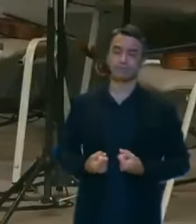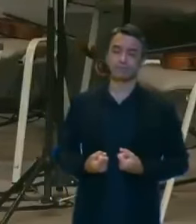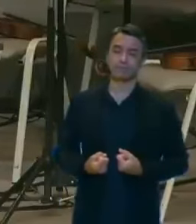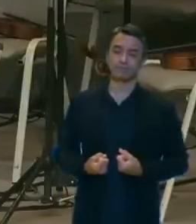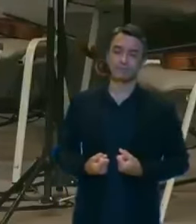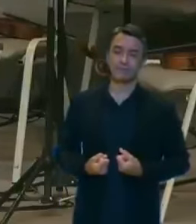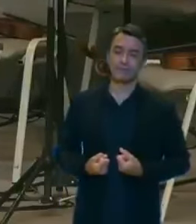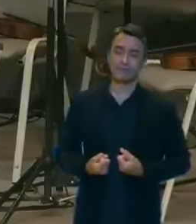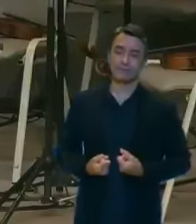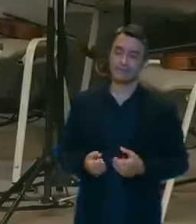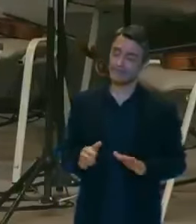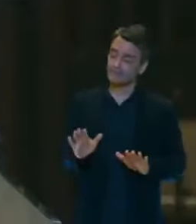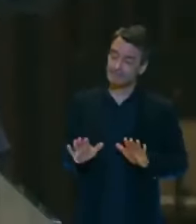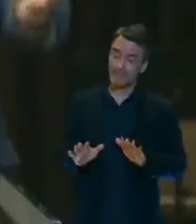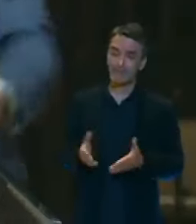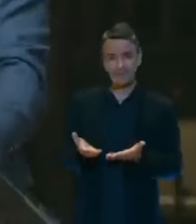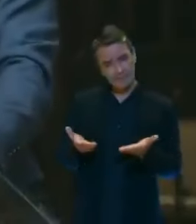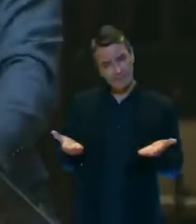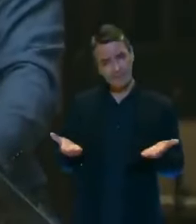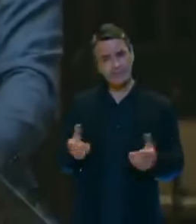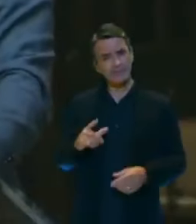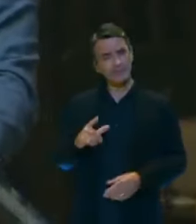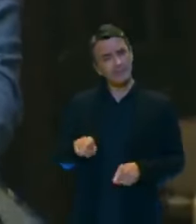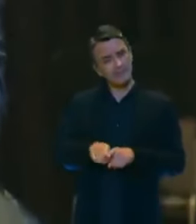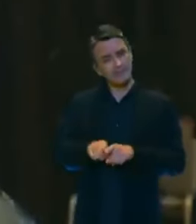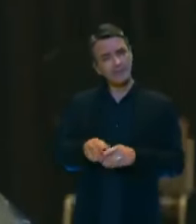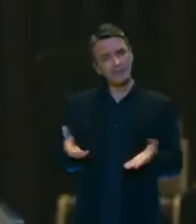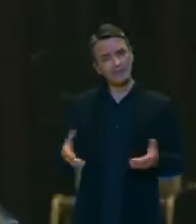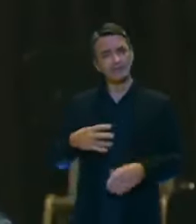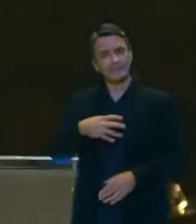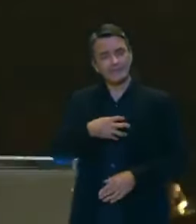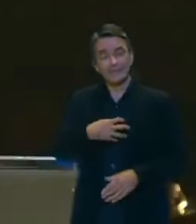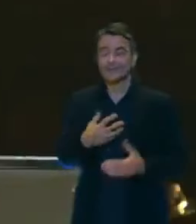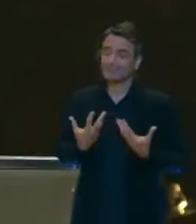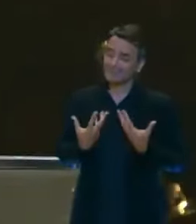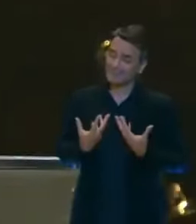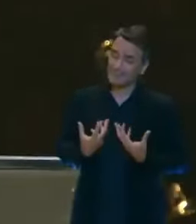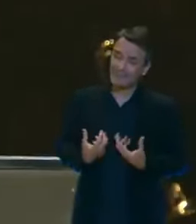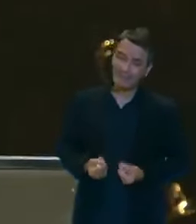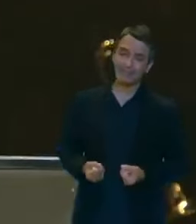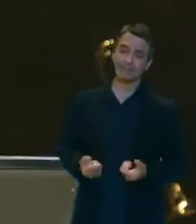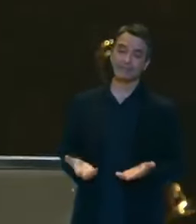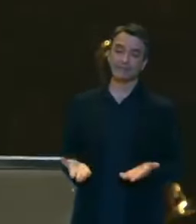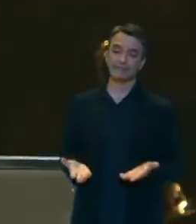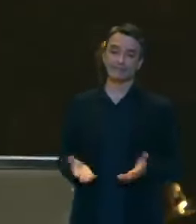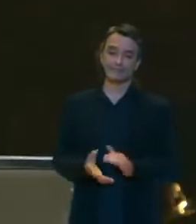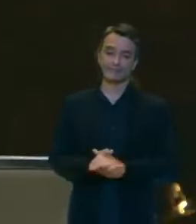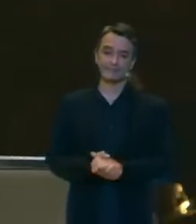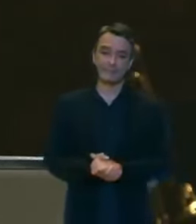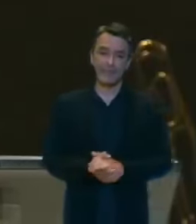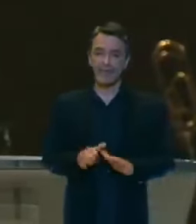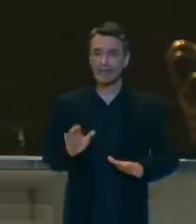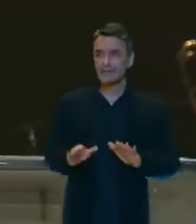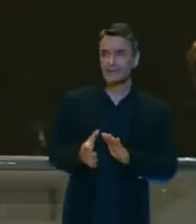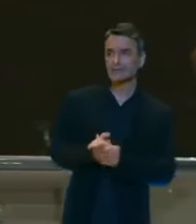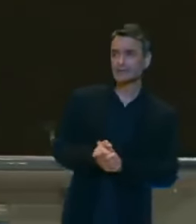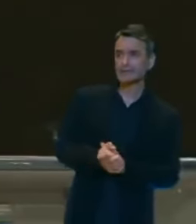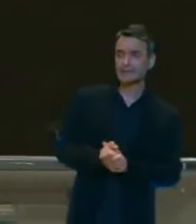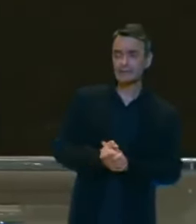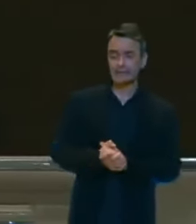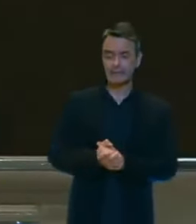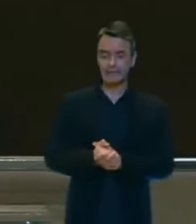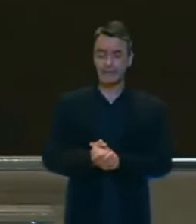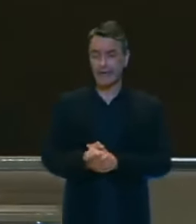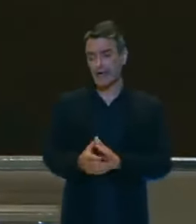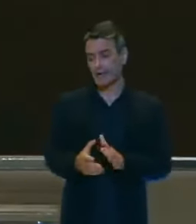cansado. E talvez você se sinta assim, tendo que se redobrar para fazer o papel de alguém que